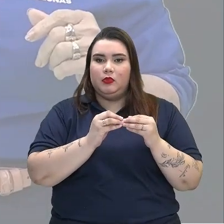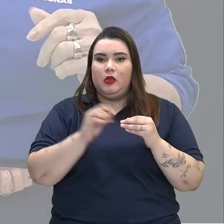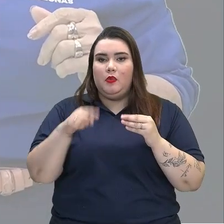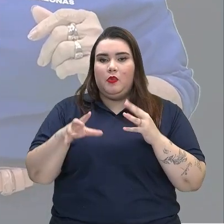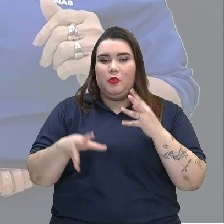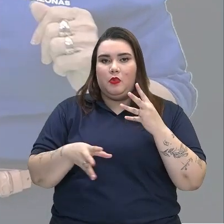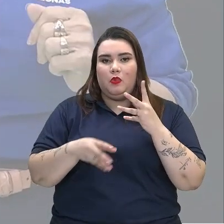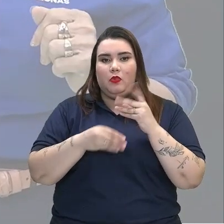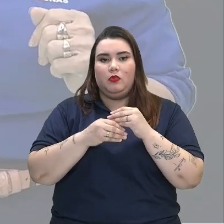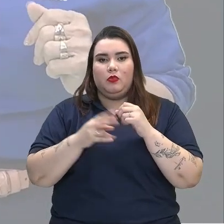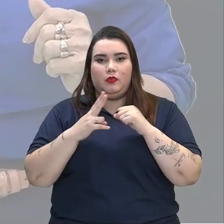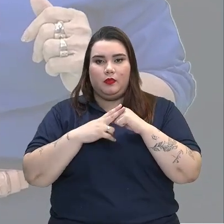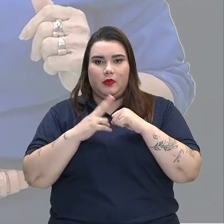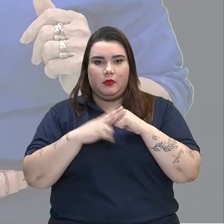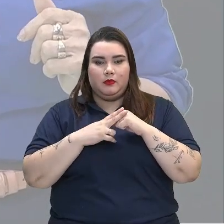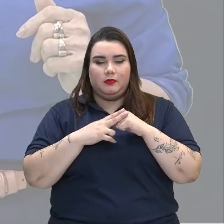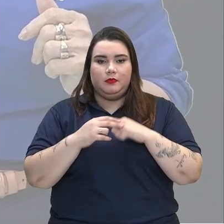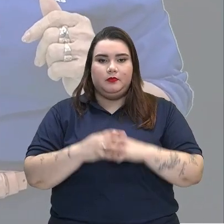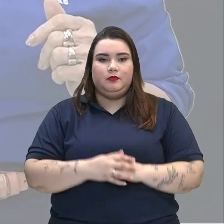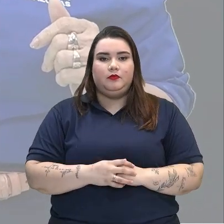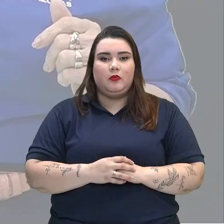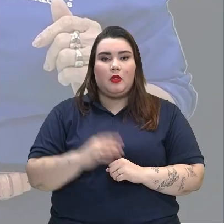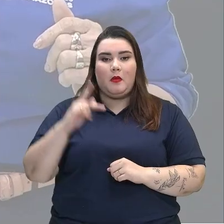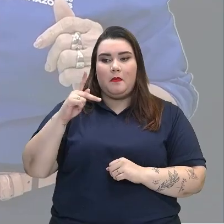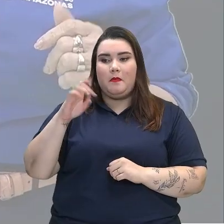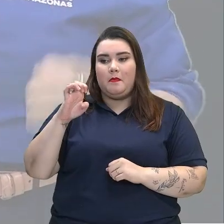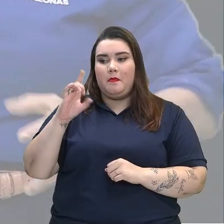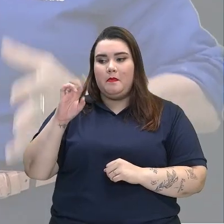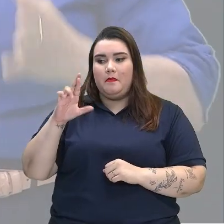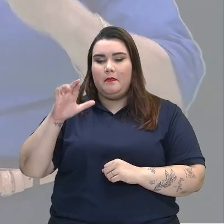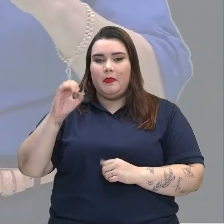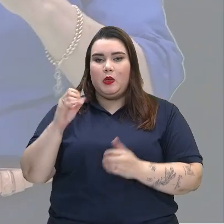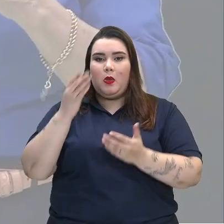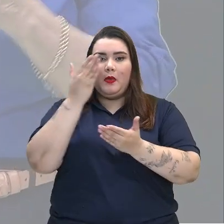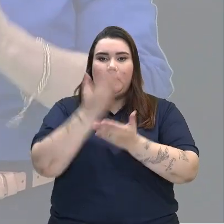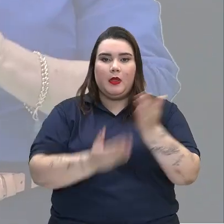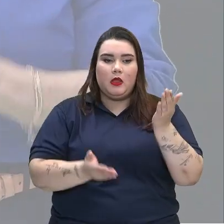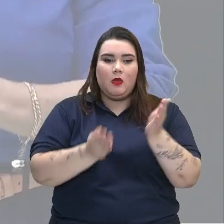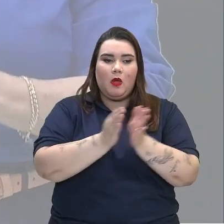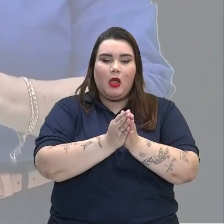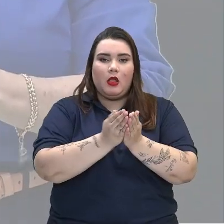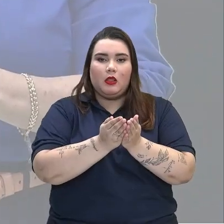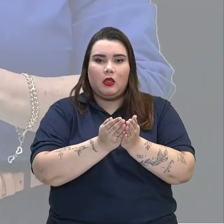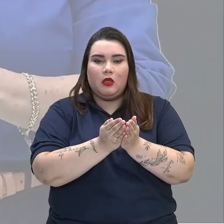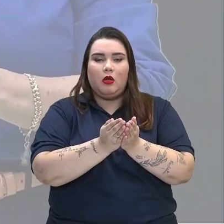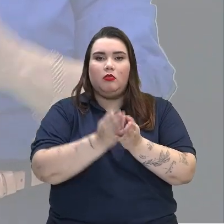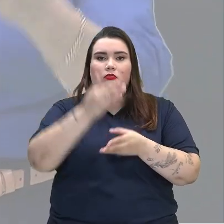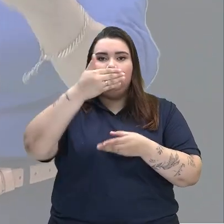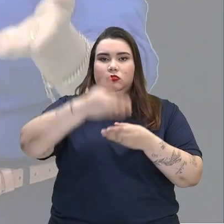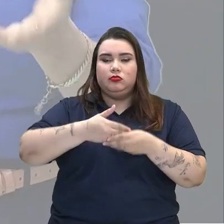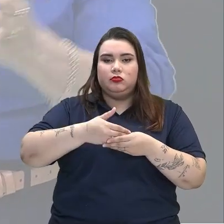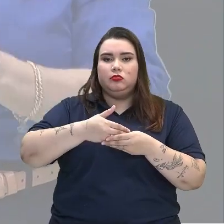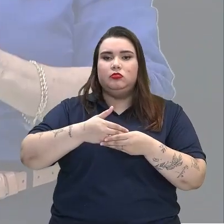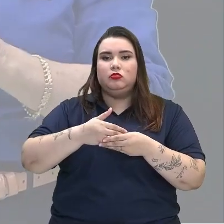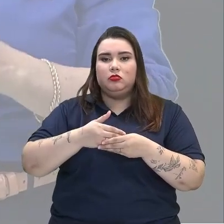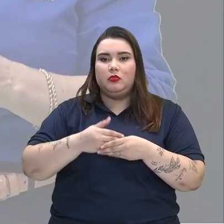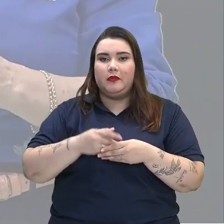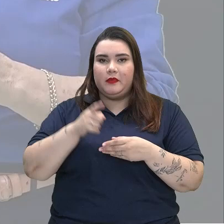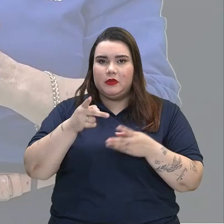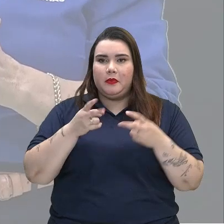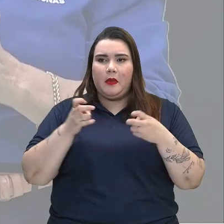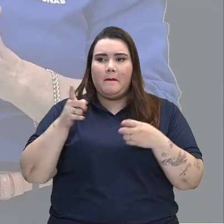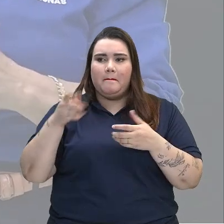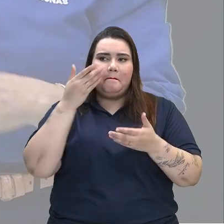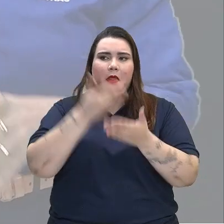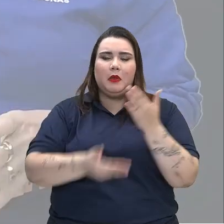complemento do verbo ler. Pedro perdeu a carteira. Gente, Pedro perdeu. Você sente a necessidade de